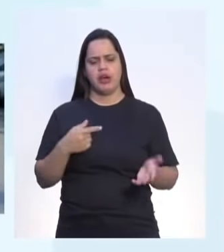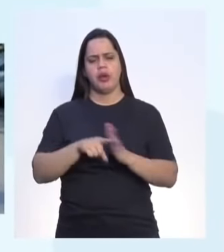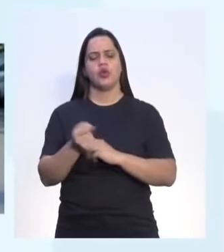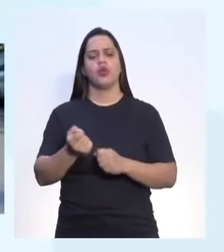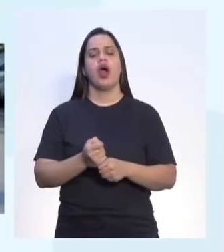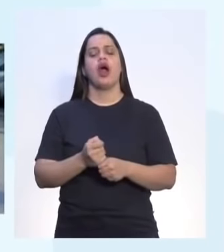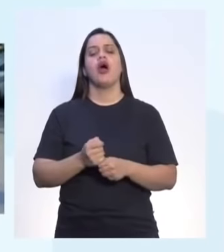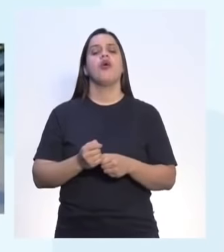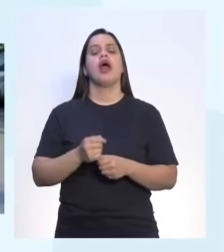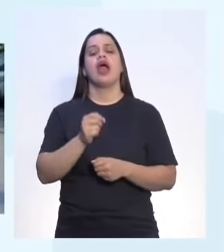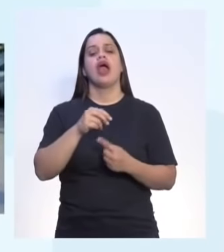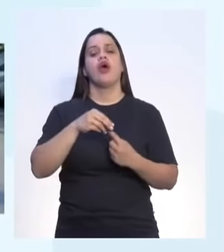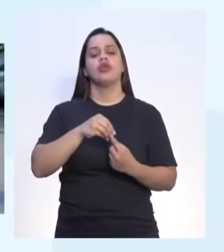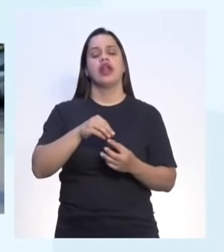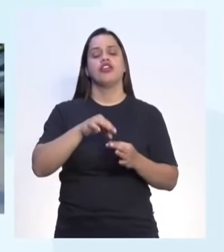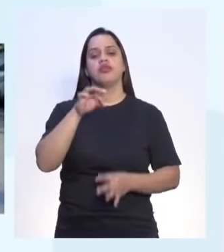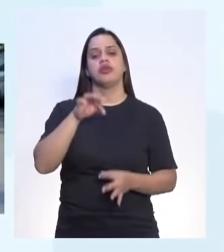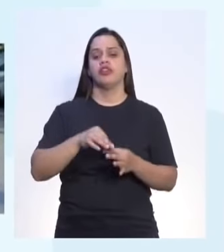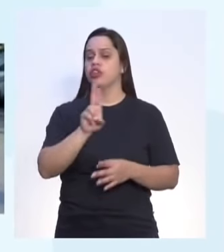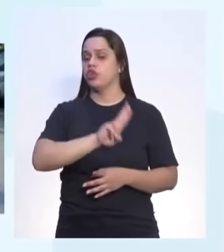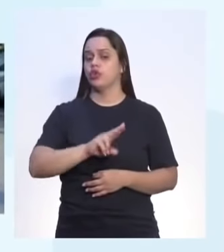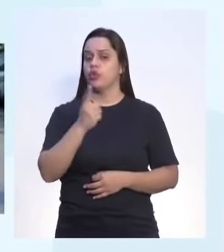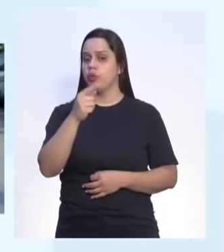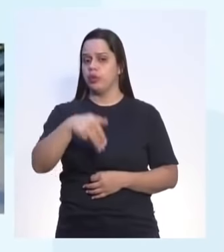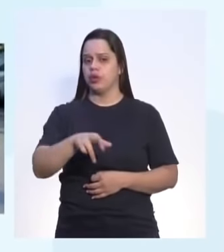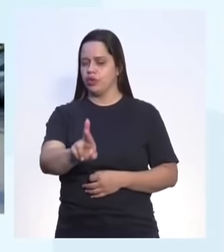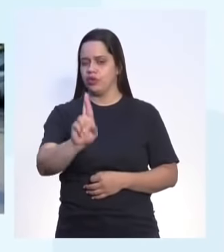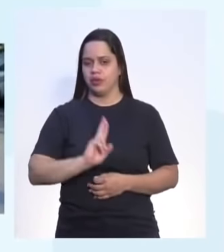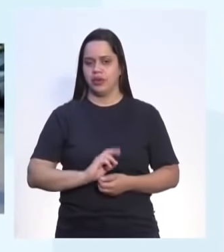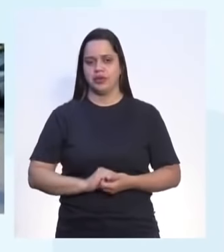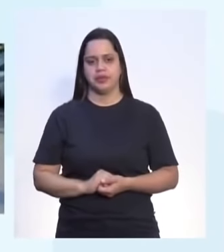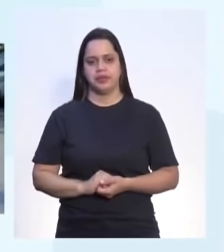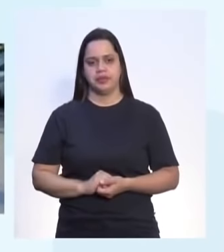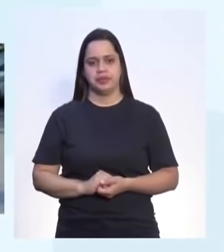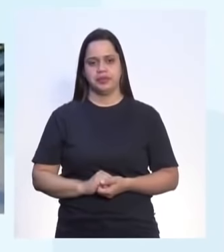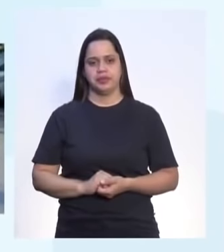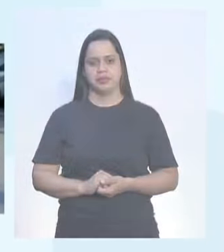conveniente, mais adequada para essa situação? Um minutinho, a gente já retorna.